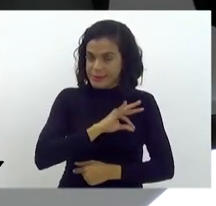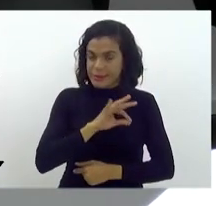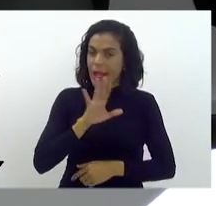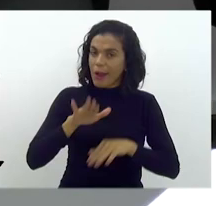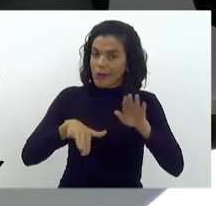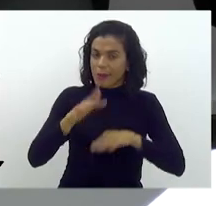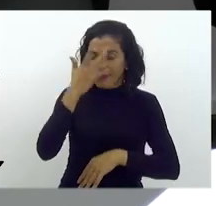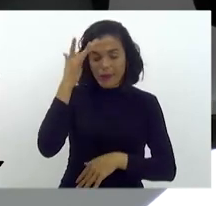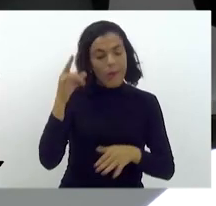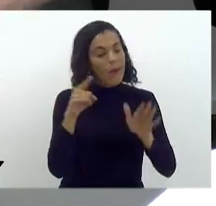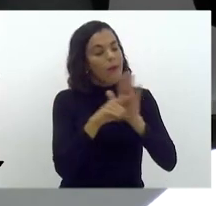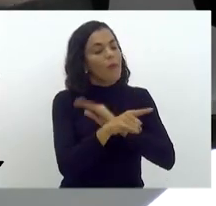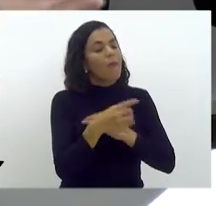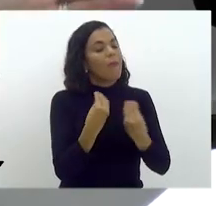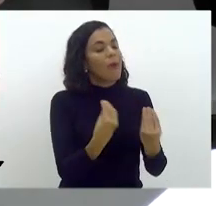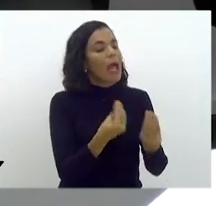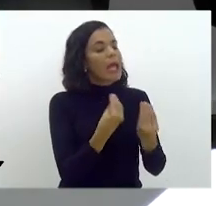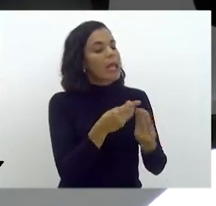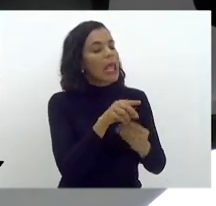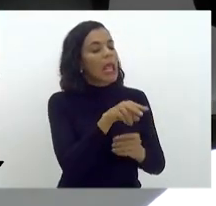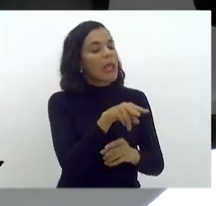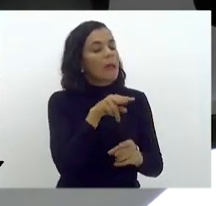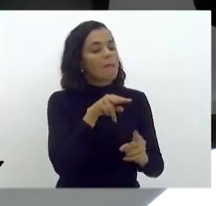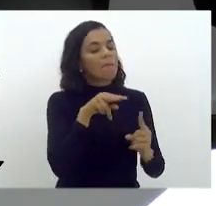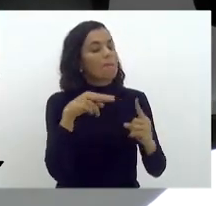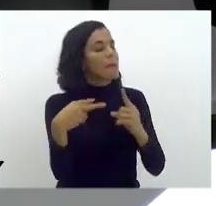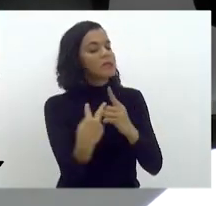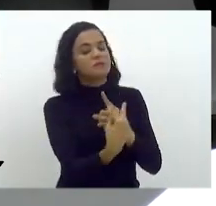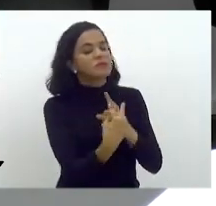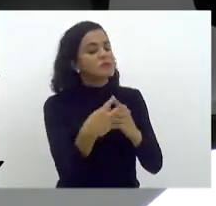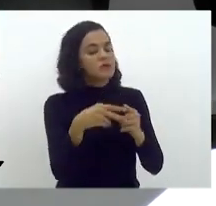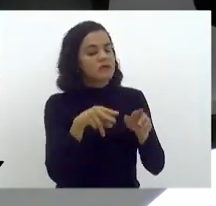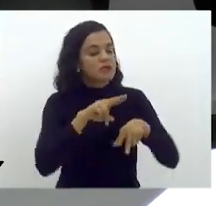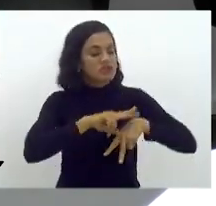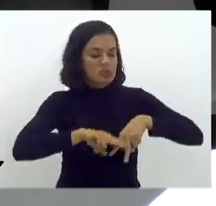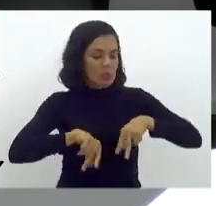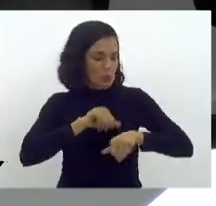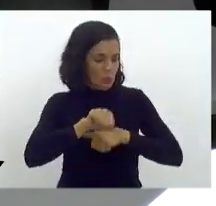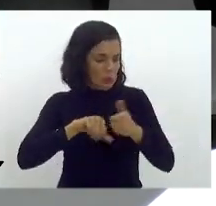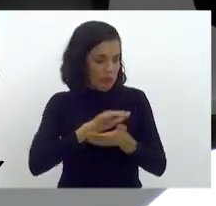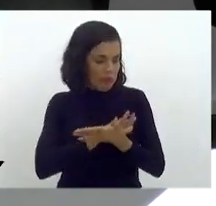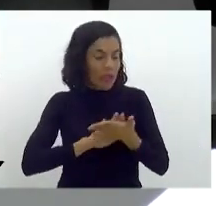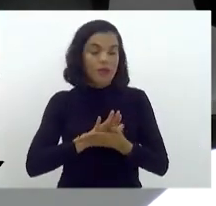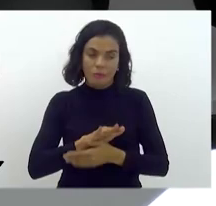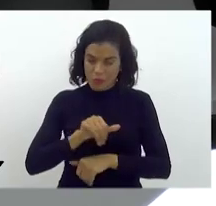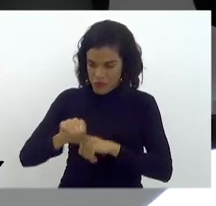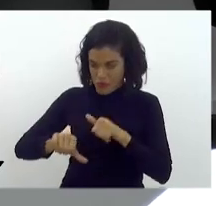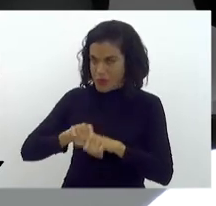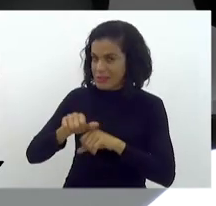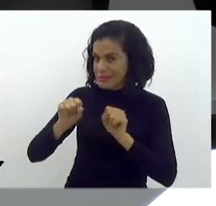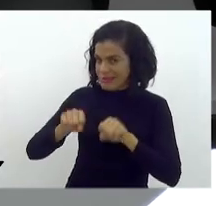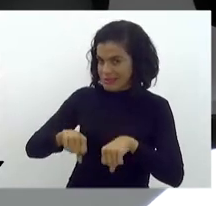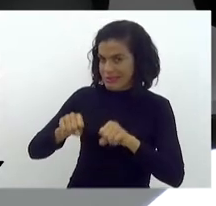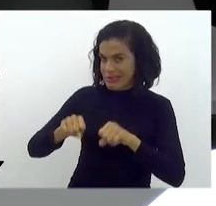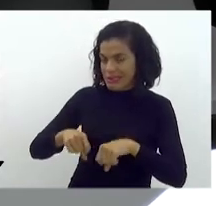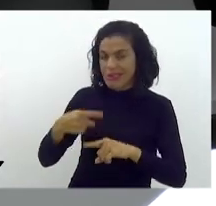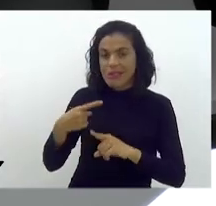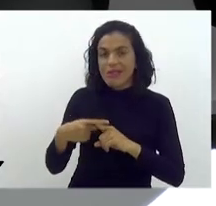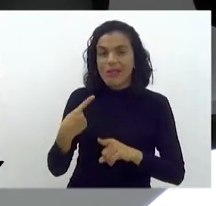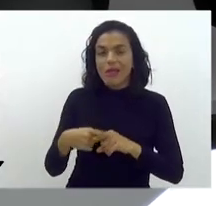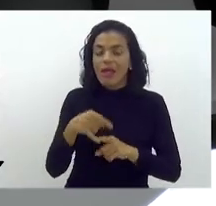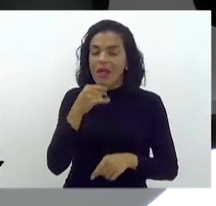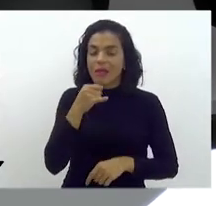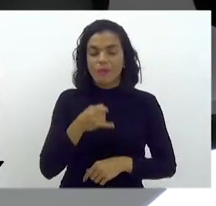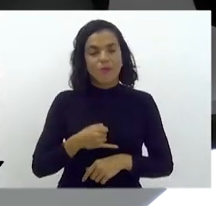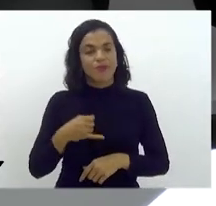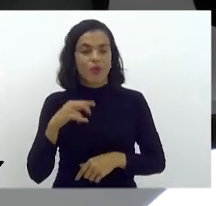que pergunta o que é que faz para que essa coisa de perspectiva de gênero isso não muda nada na investigação muda muda assim porque se você chegar